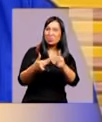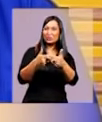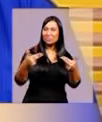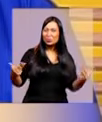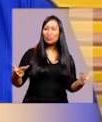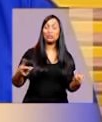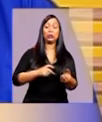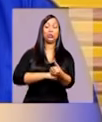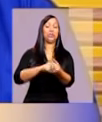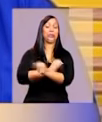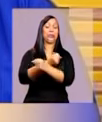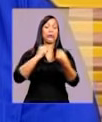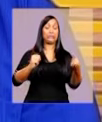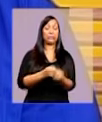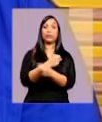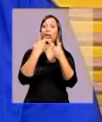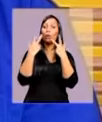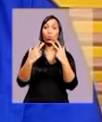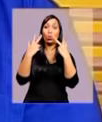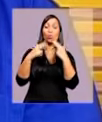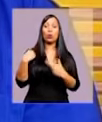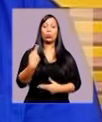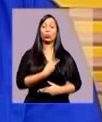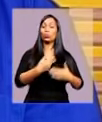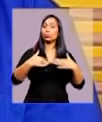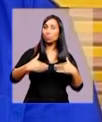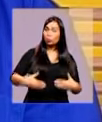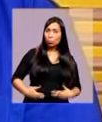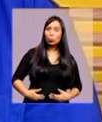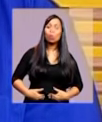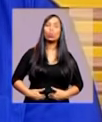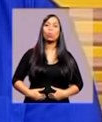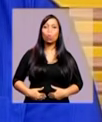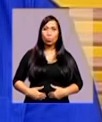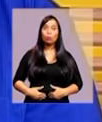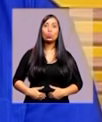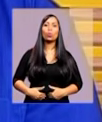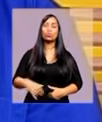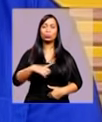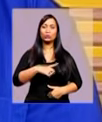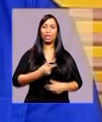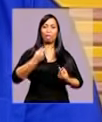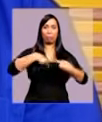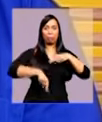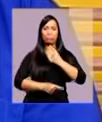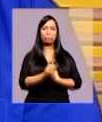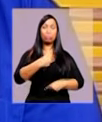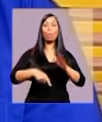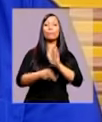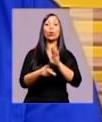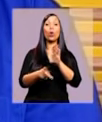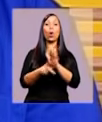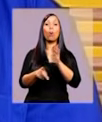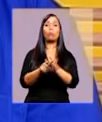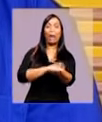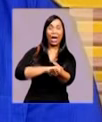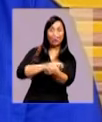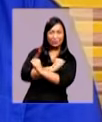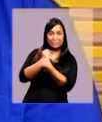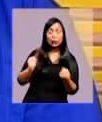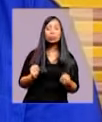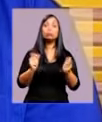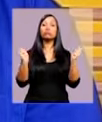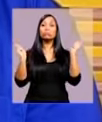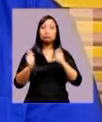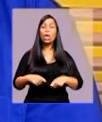expostos a situações de estresse, é muito normal que o nosso corpo secrete hormônios de reação ao estresse e